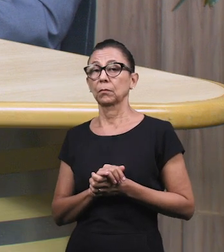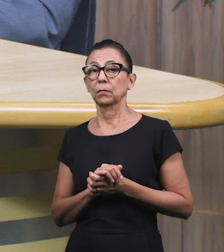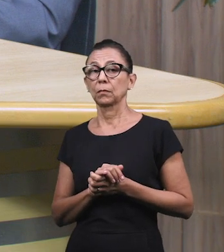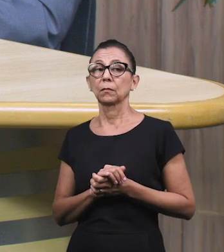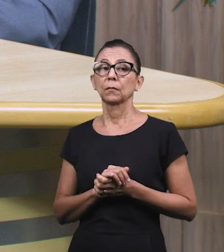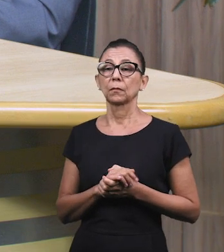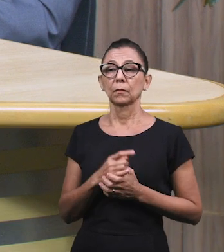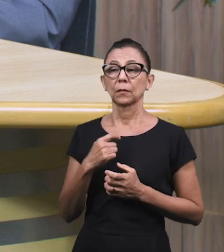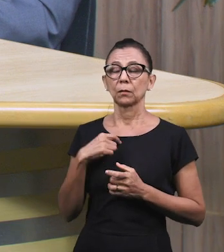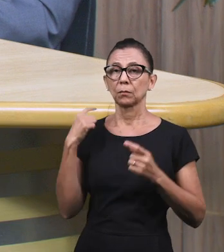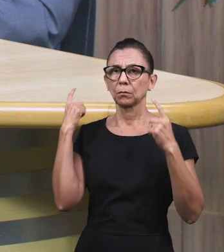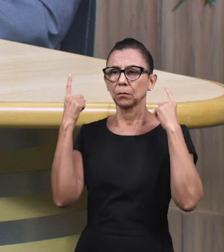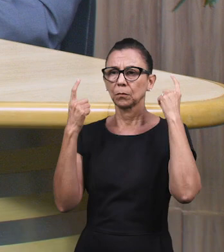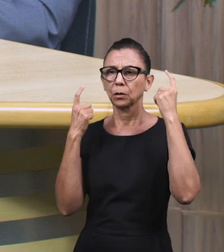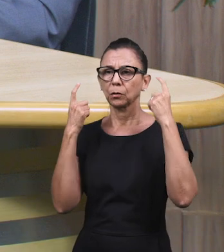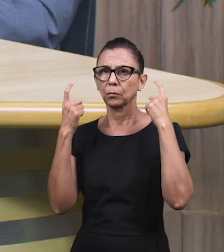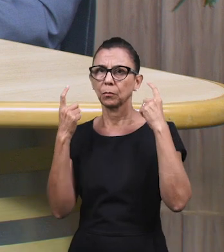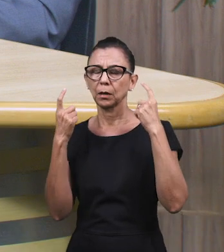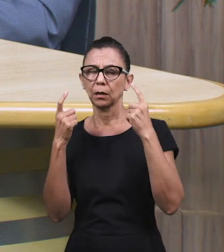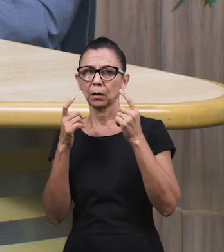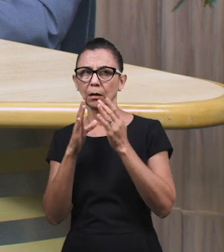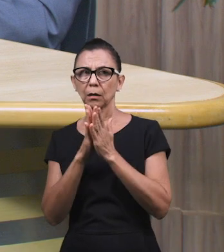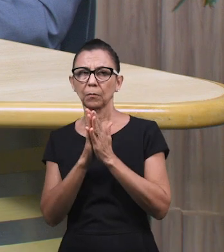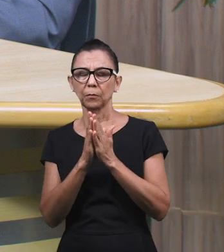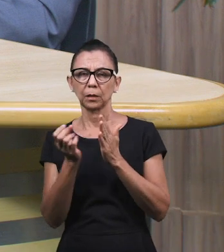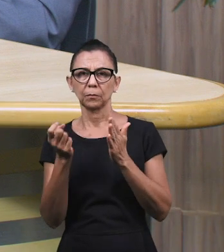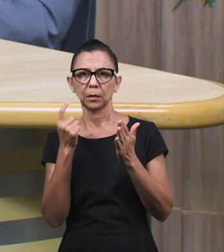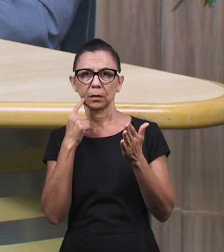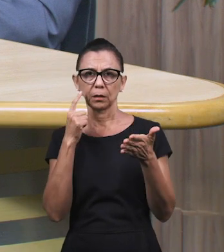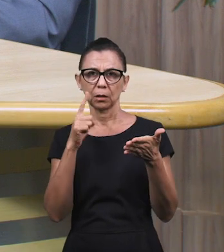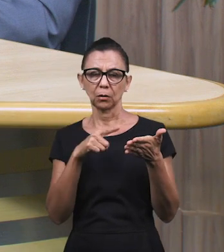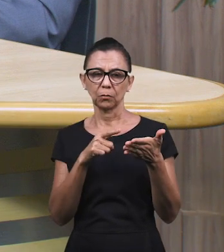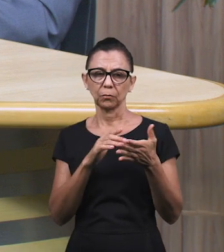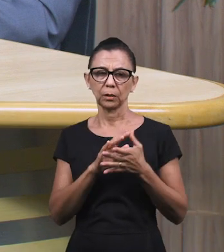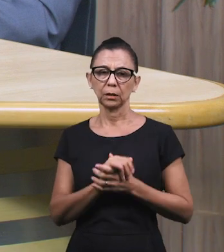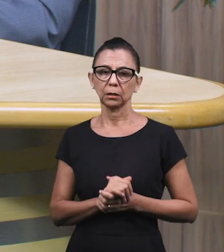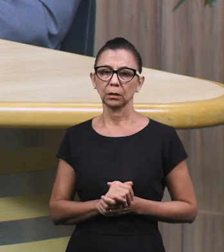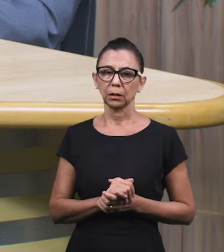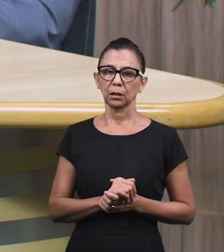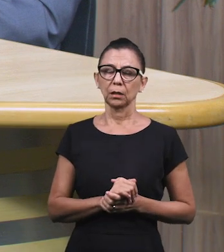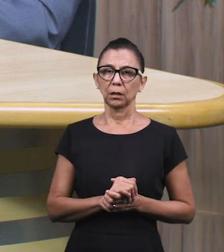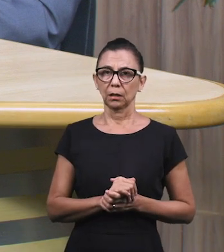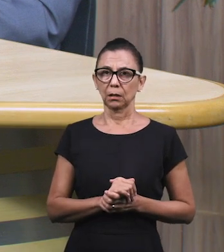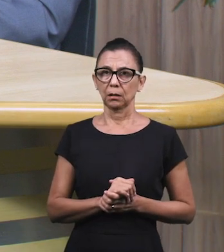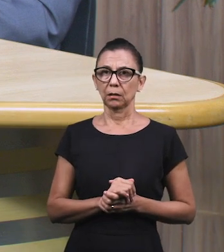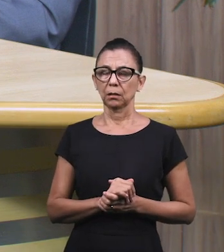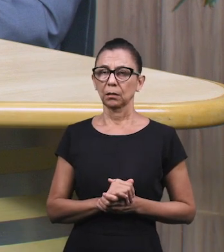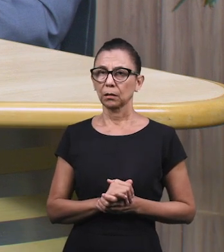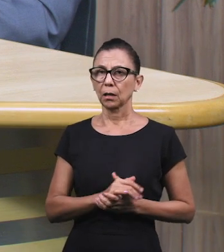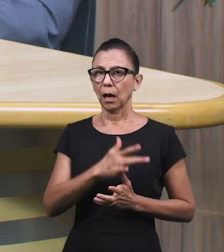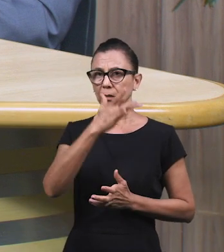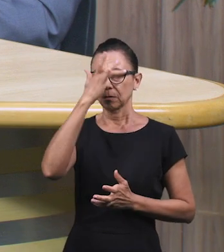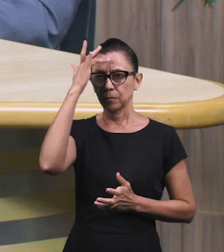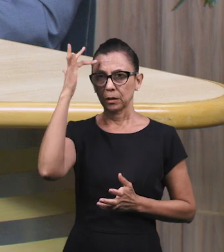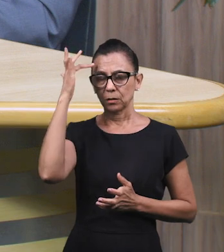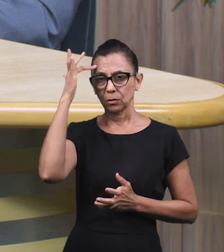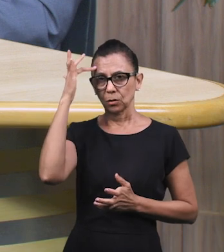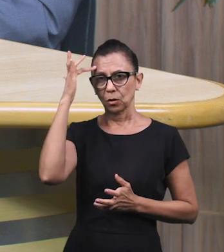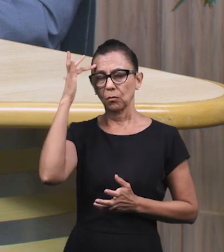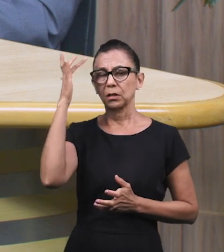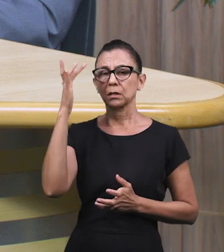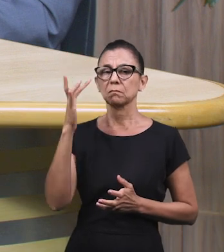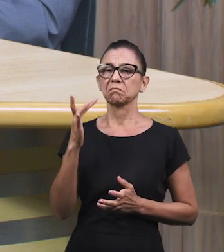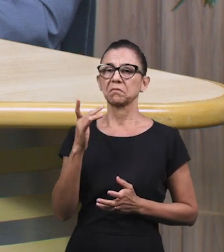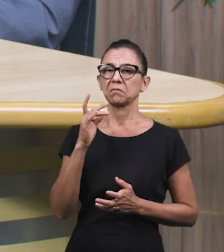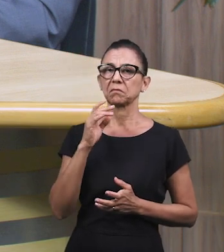estou preocupado, porque eu li na Bíblia que nem todo mundo que diz Senhor, Senhor, entrará no reino de Deus.